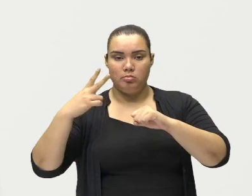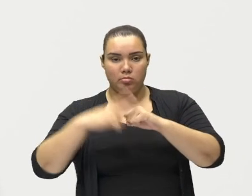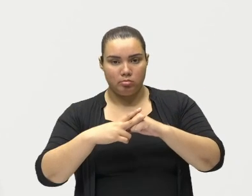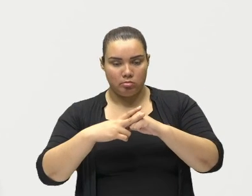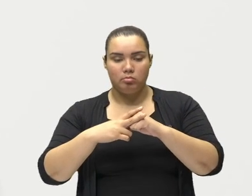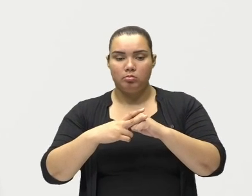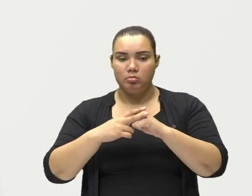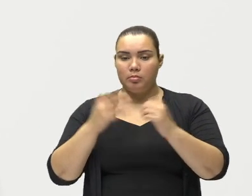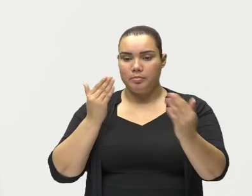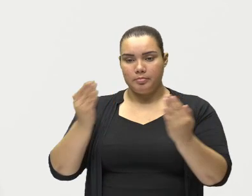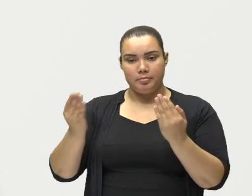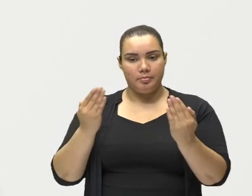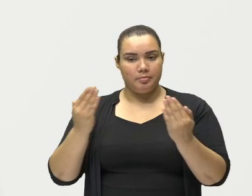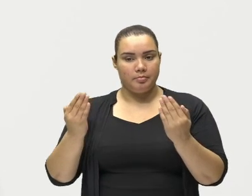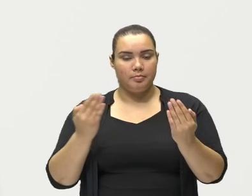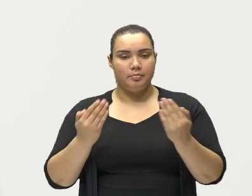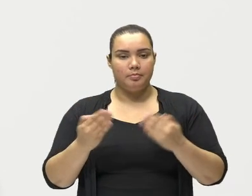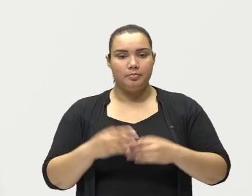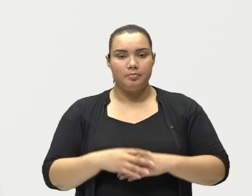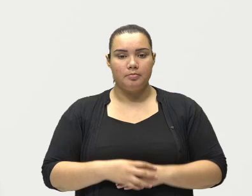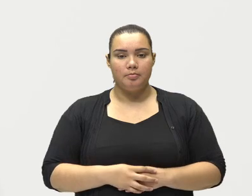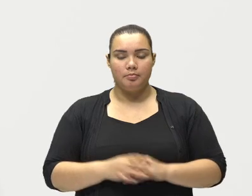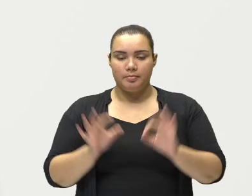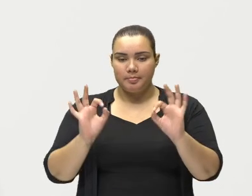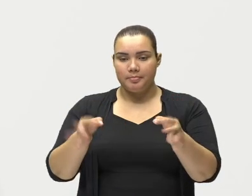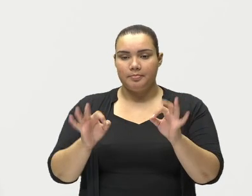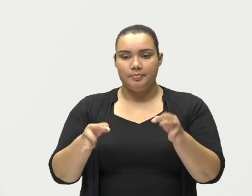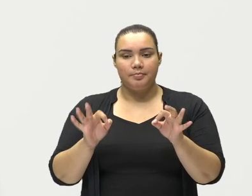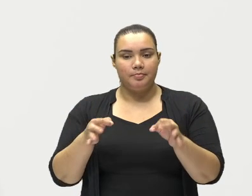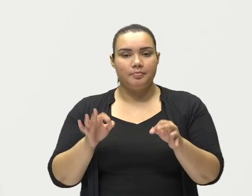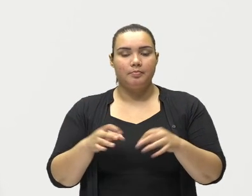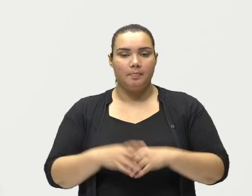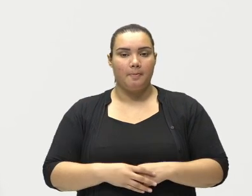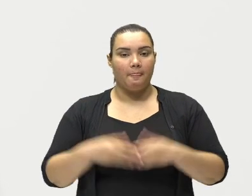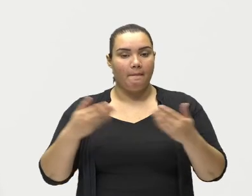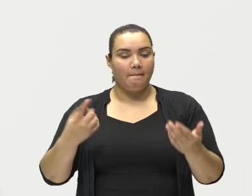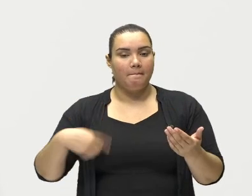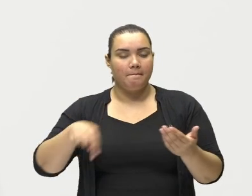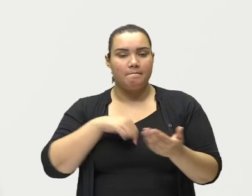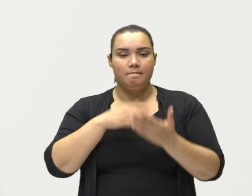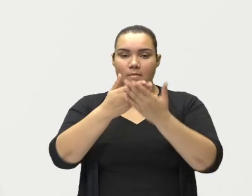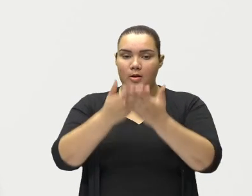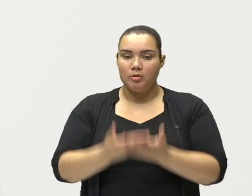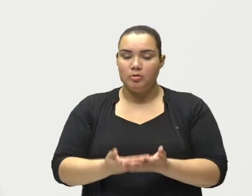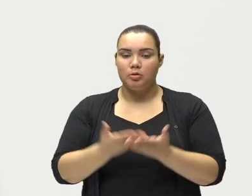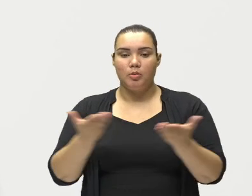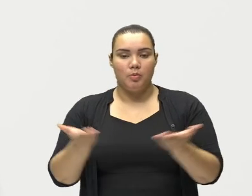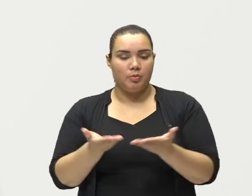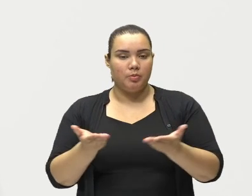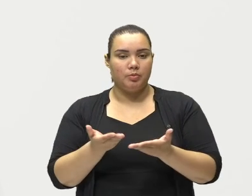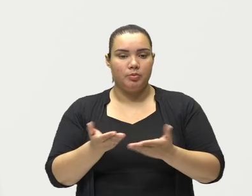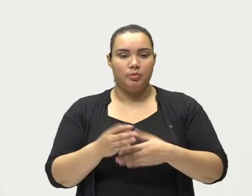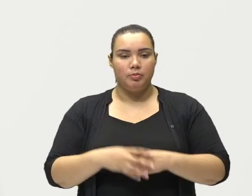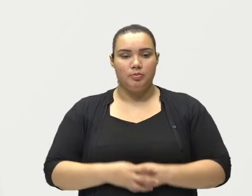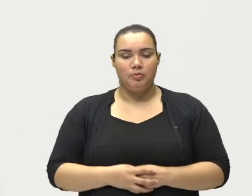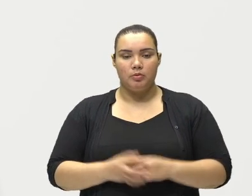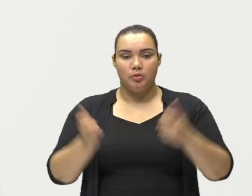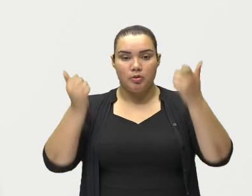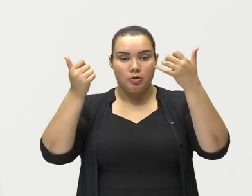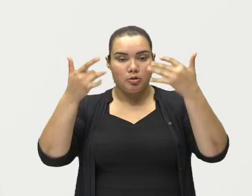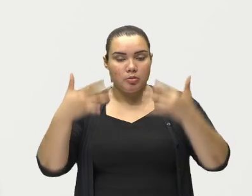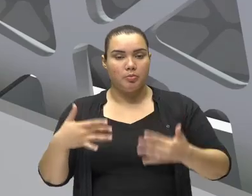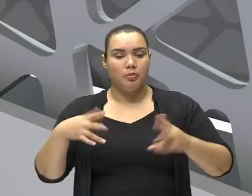adverbial comparativa, exatamente o que nós tratamos na aula de hoje.